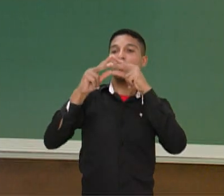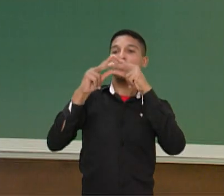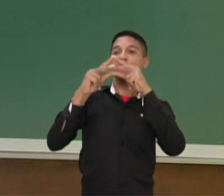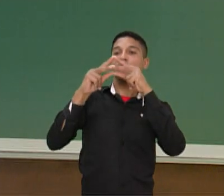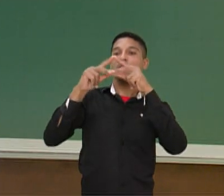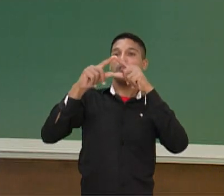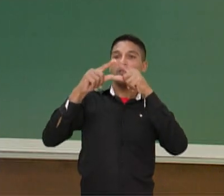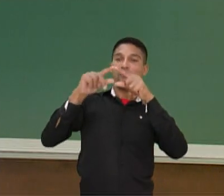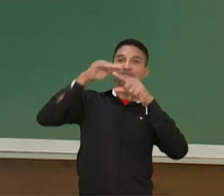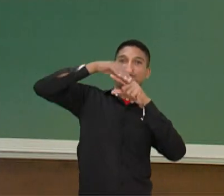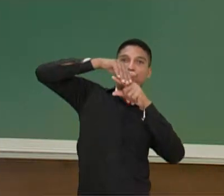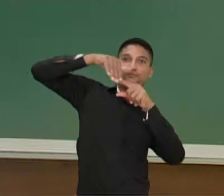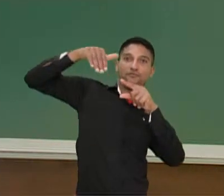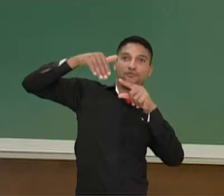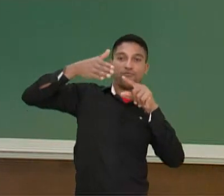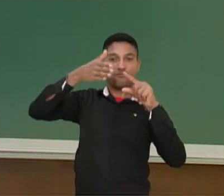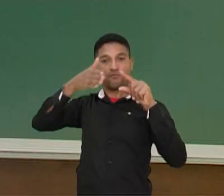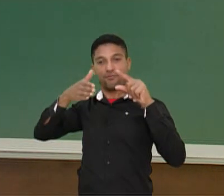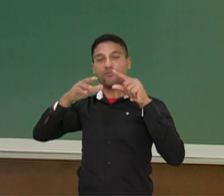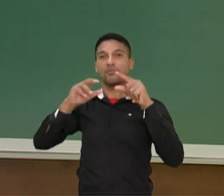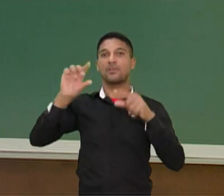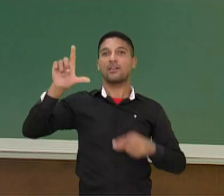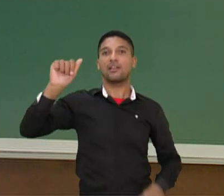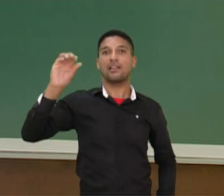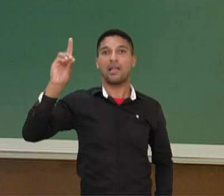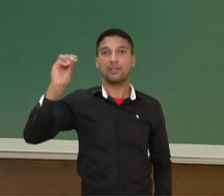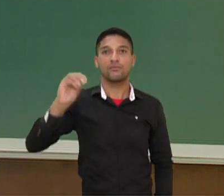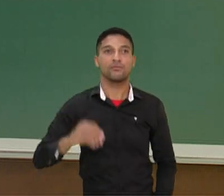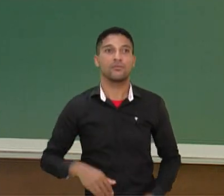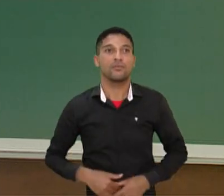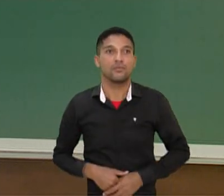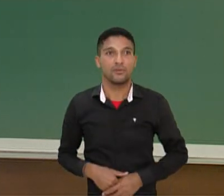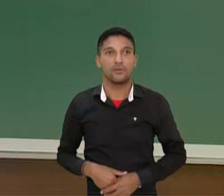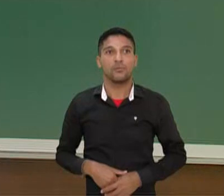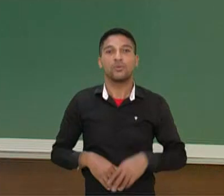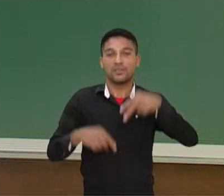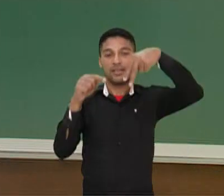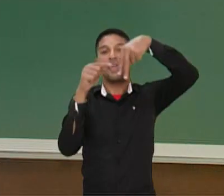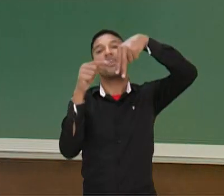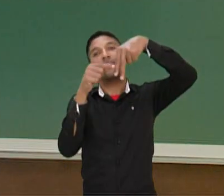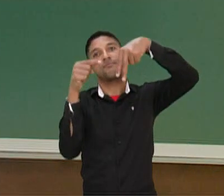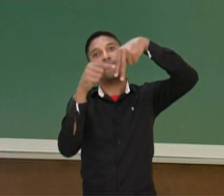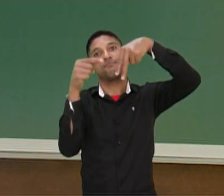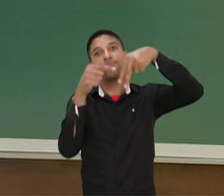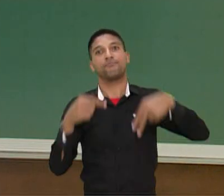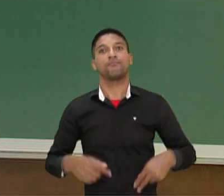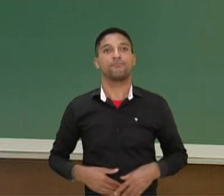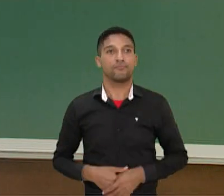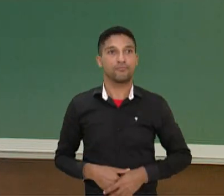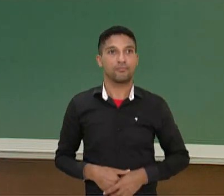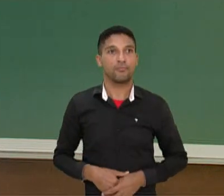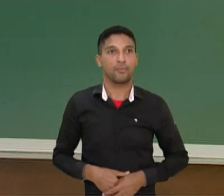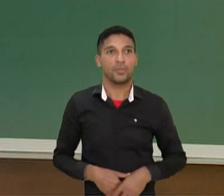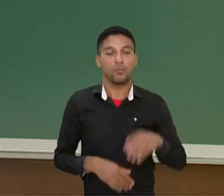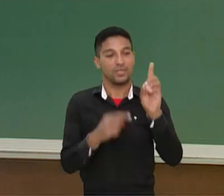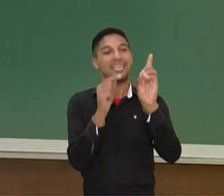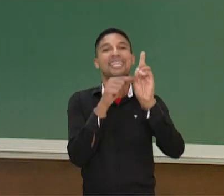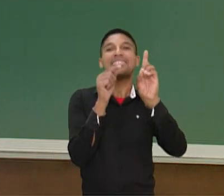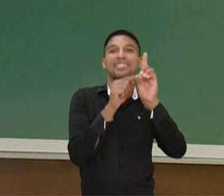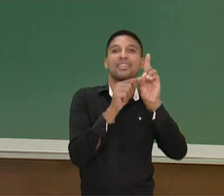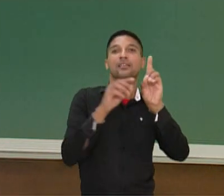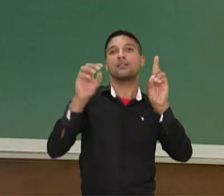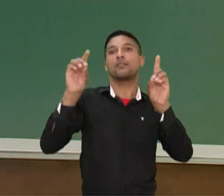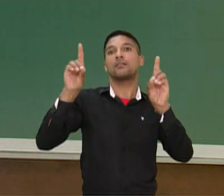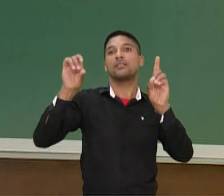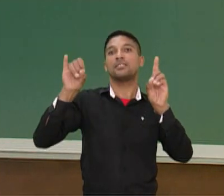vamos analisar um pouquinho, ó. Então, o número de diagonais, ele depende do número de lados. Mas não é aquela relação que a gente